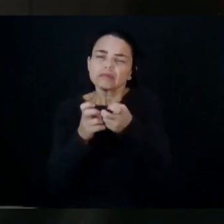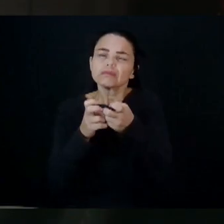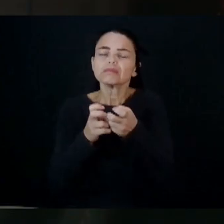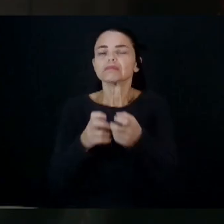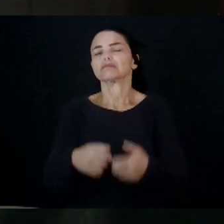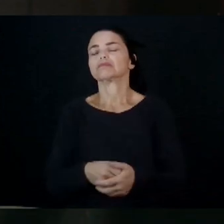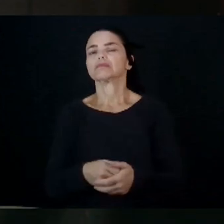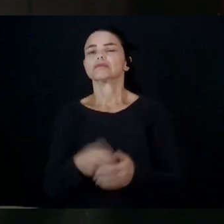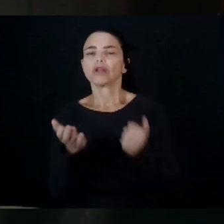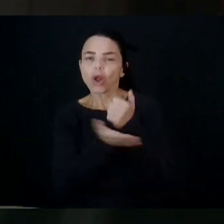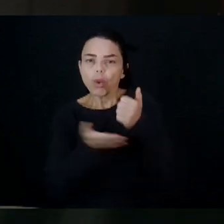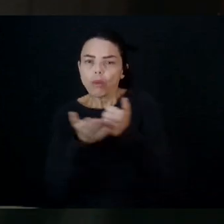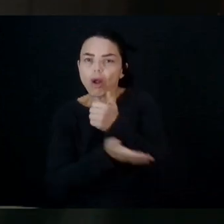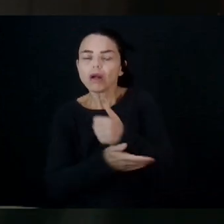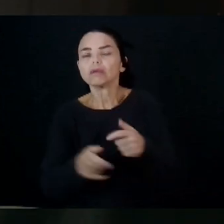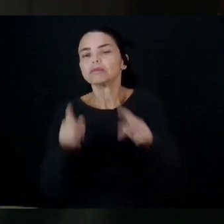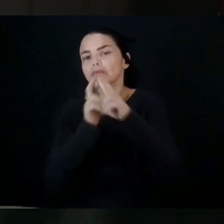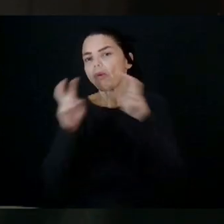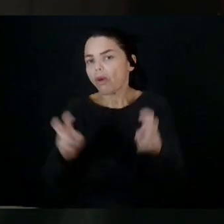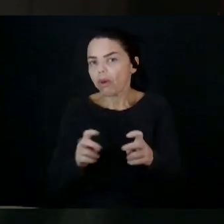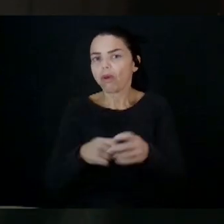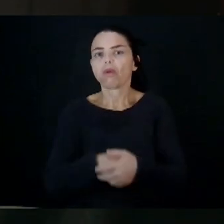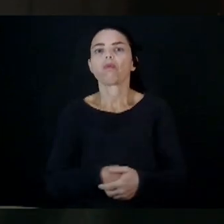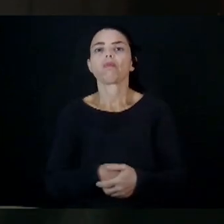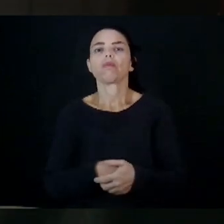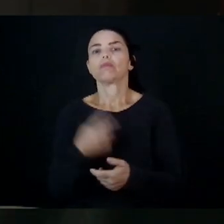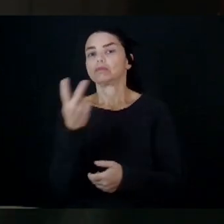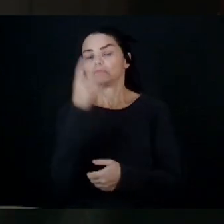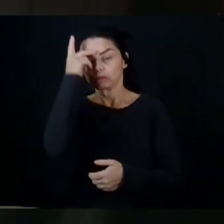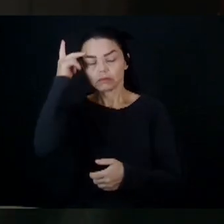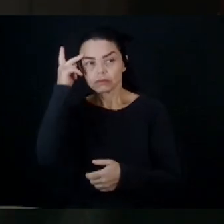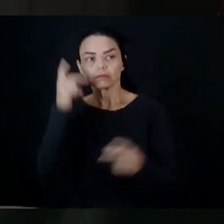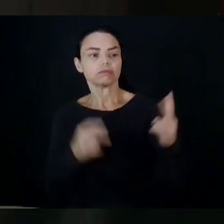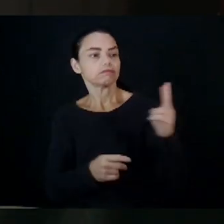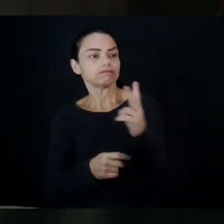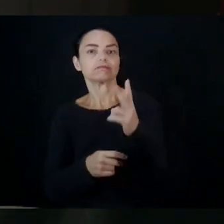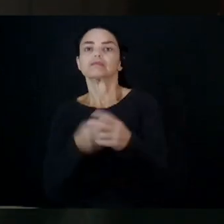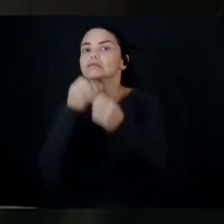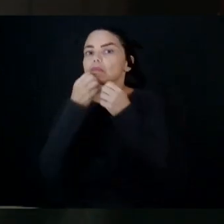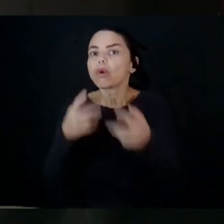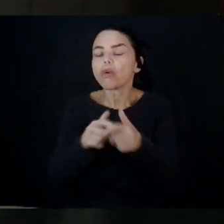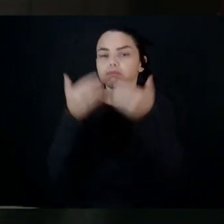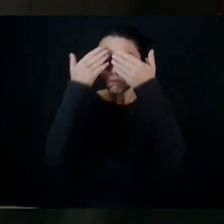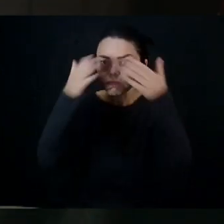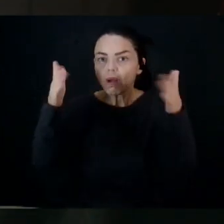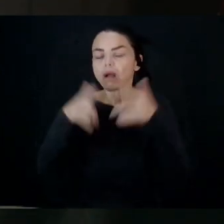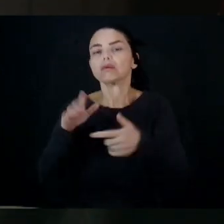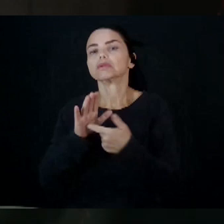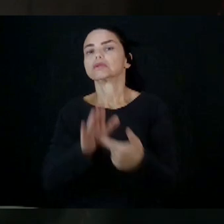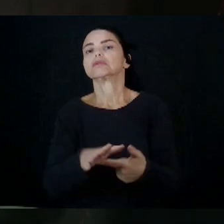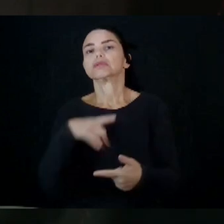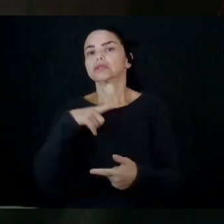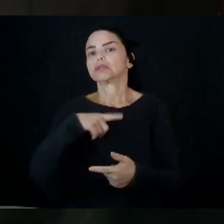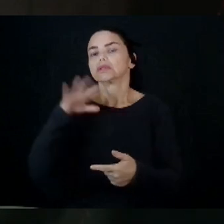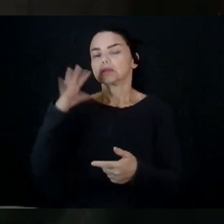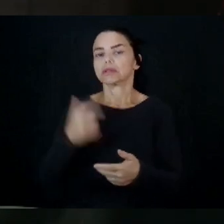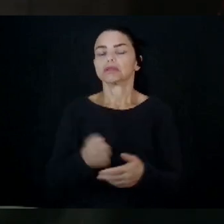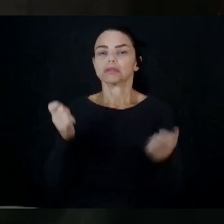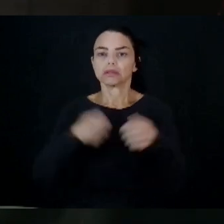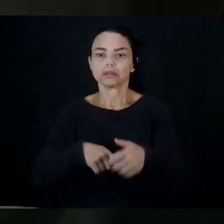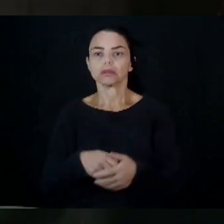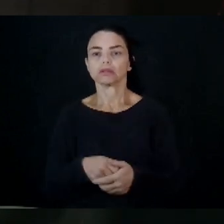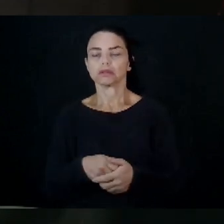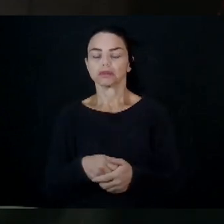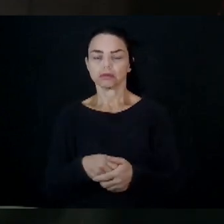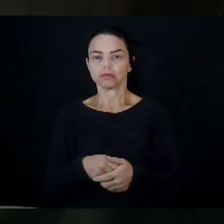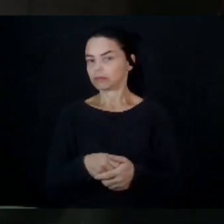determinado assunto, aí chegam duas pessoas aqui com a visão ampla que te mostram que tem solução, que você pode,